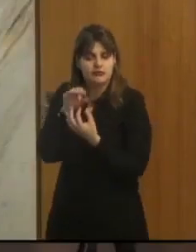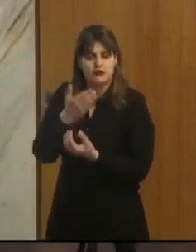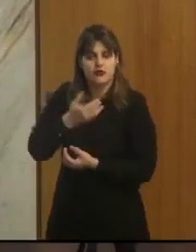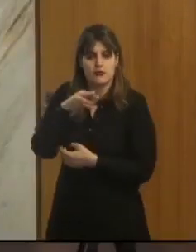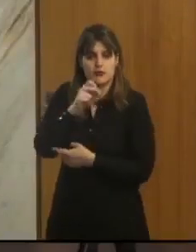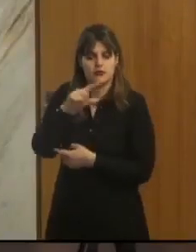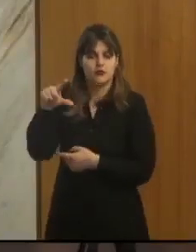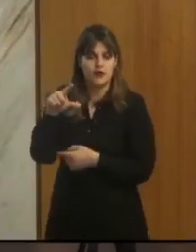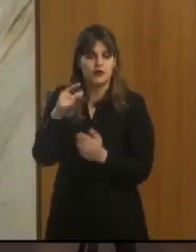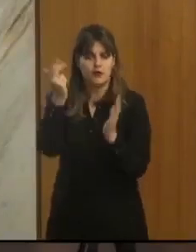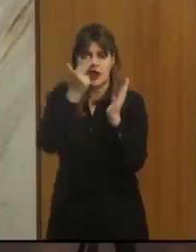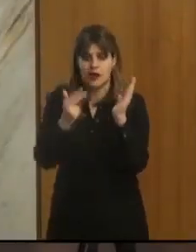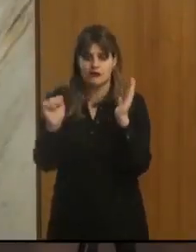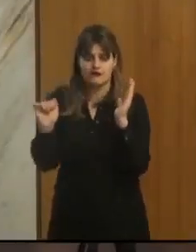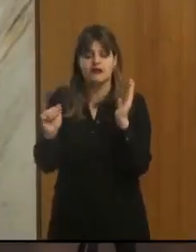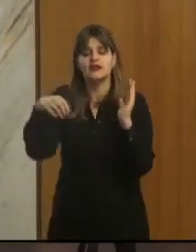Dom Manuel. E ela está em Sor.